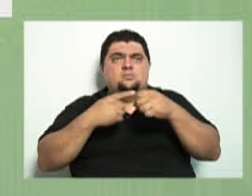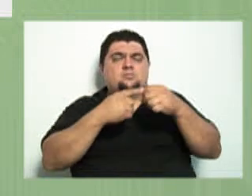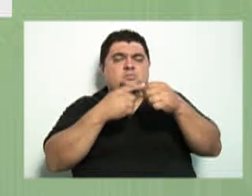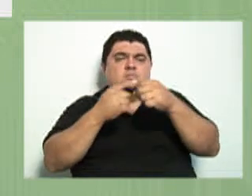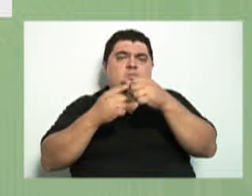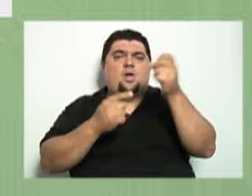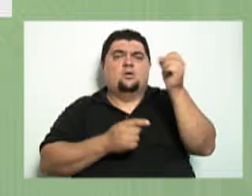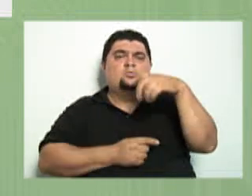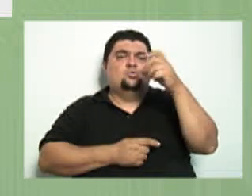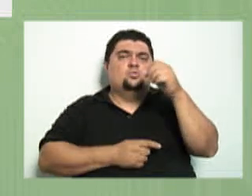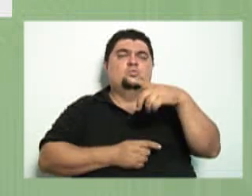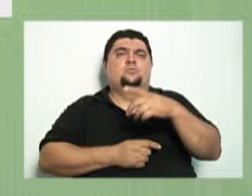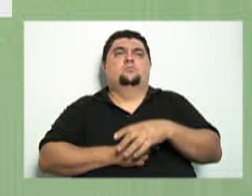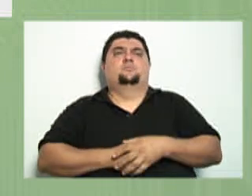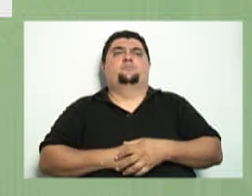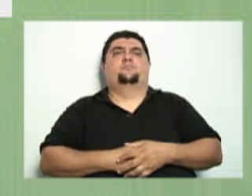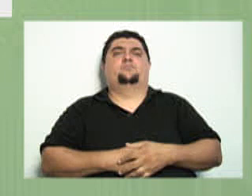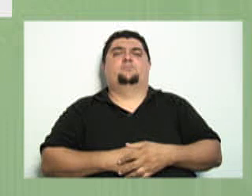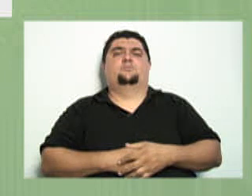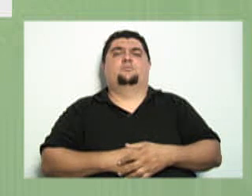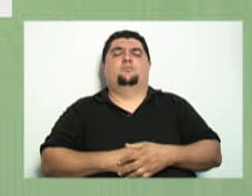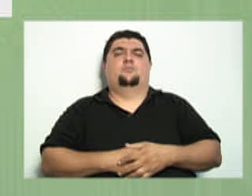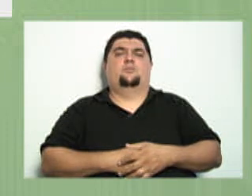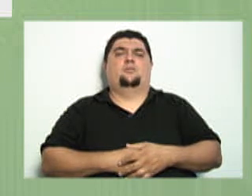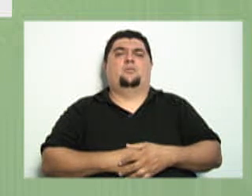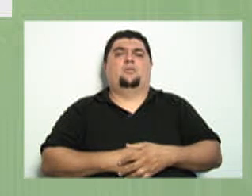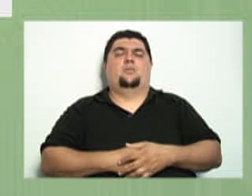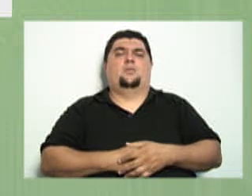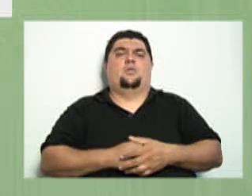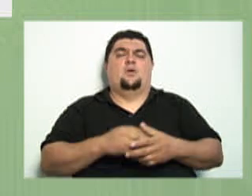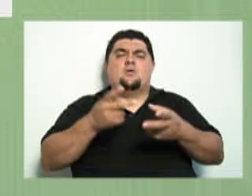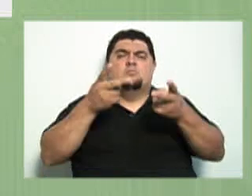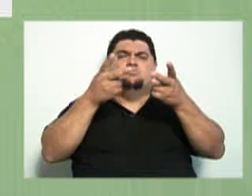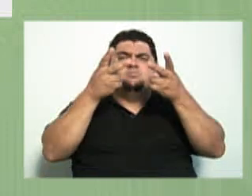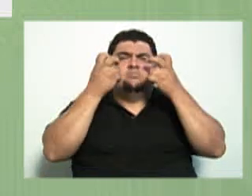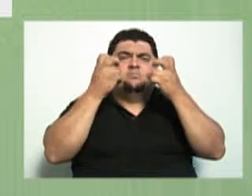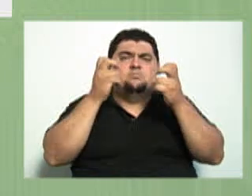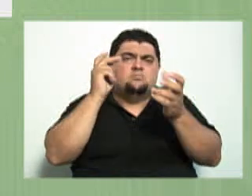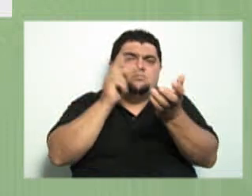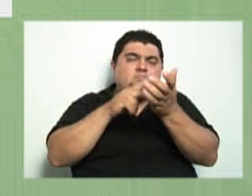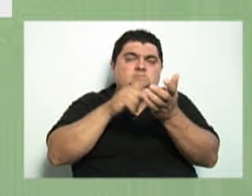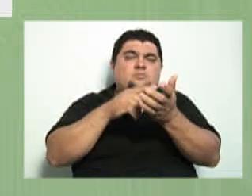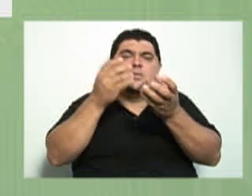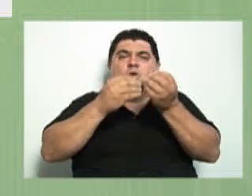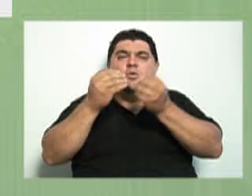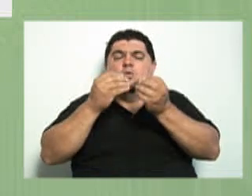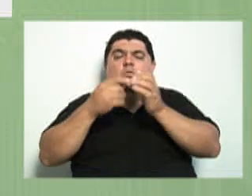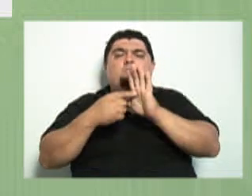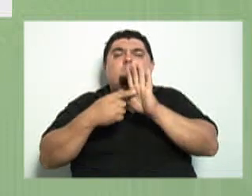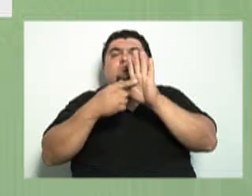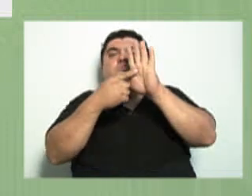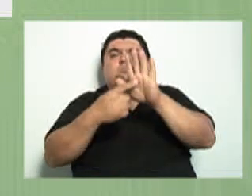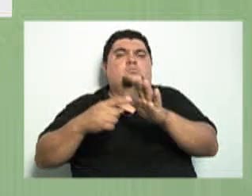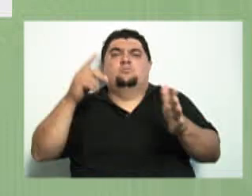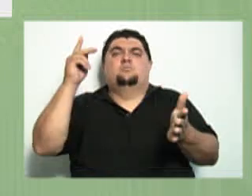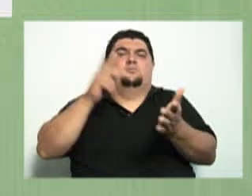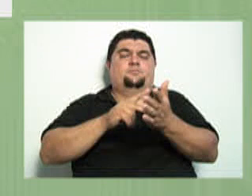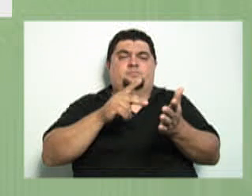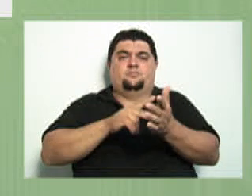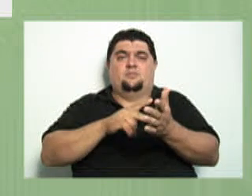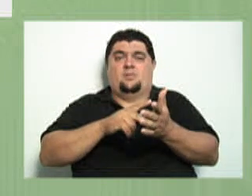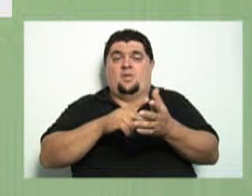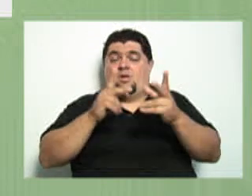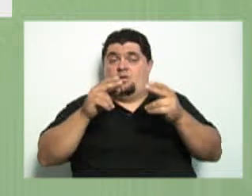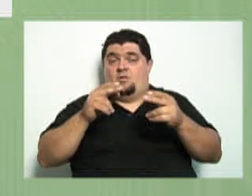na cor azul, aqui. E a gente percebe como isso está concentrado. É como se a gente